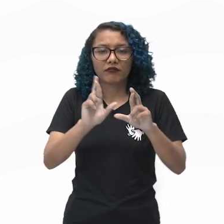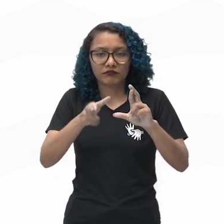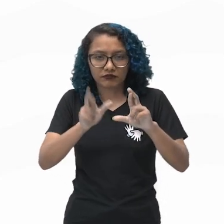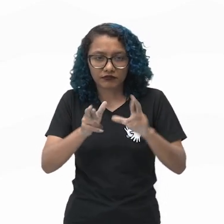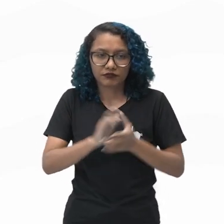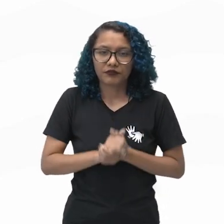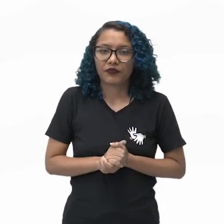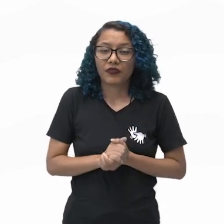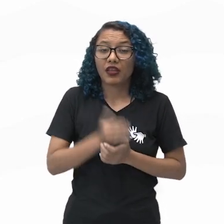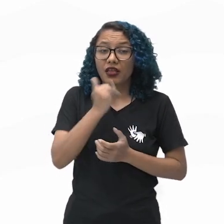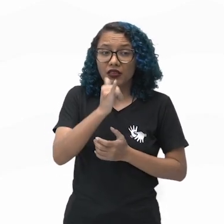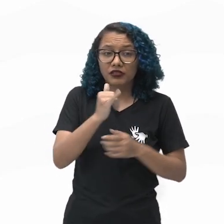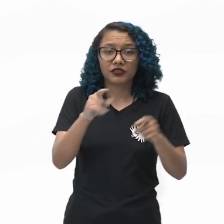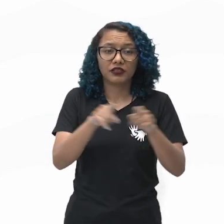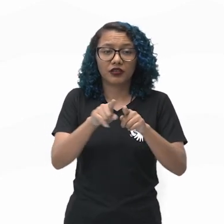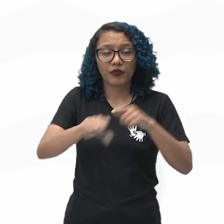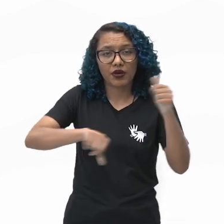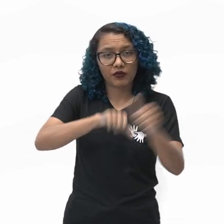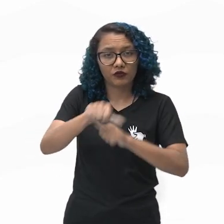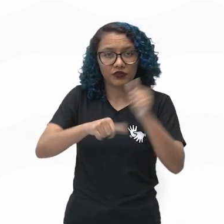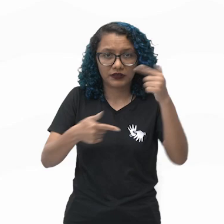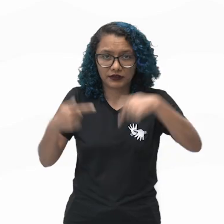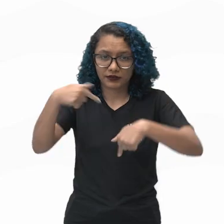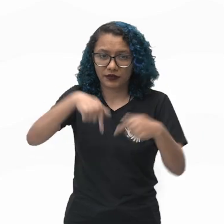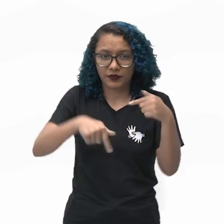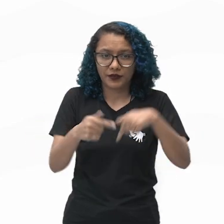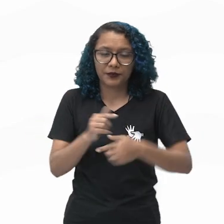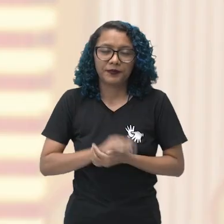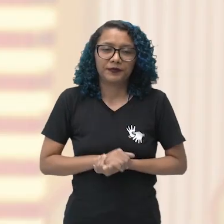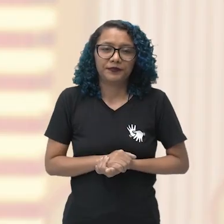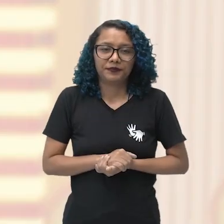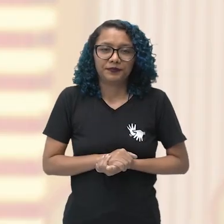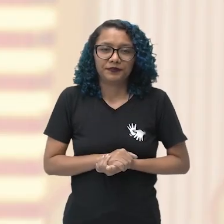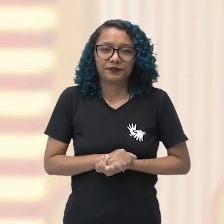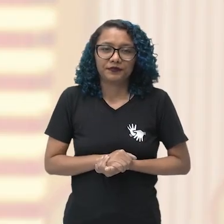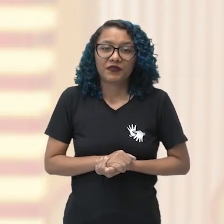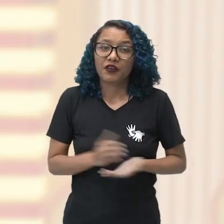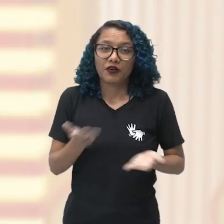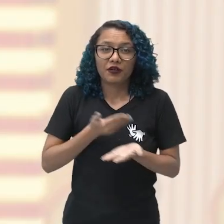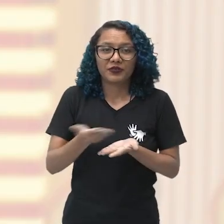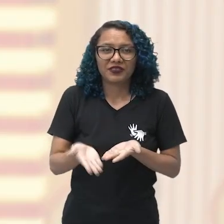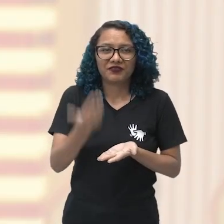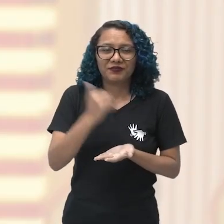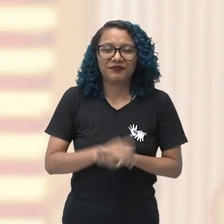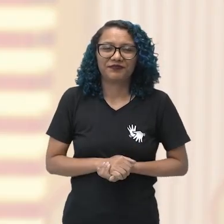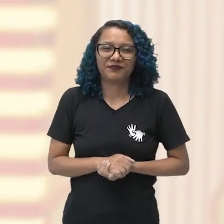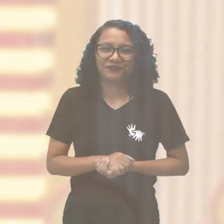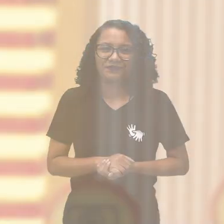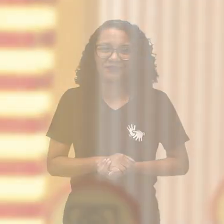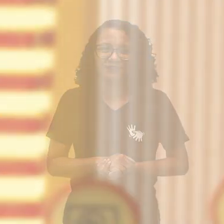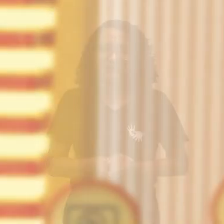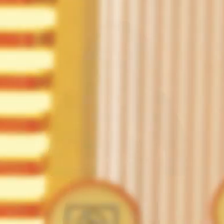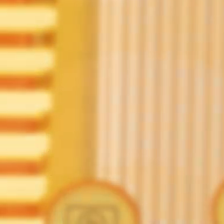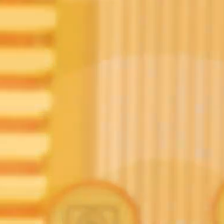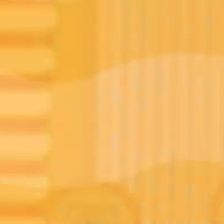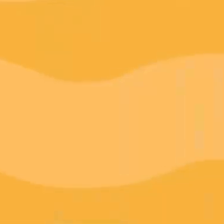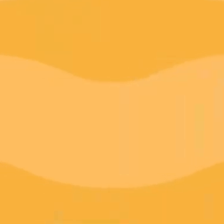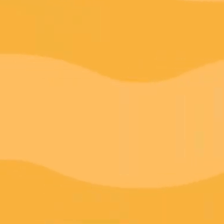reciclagem, energia e transformações químicas. Então vamos à nossa aula.